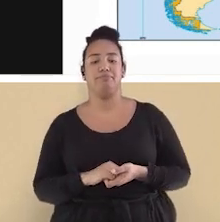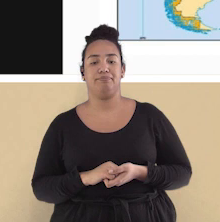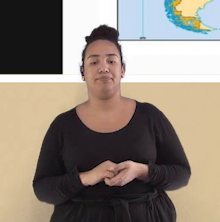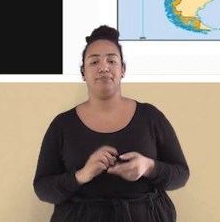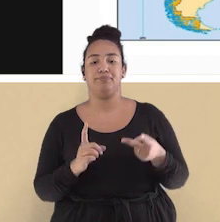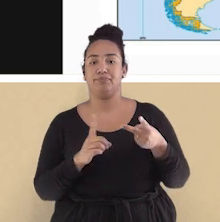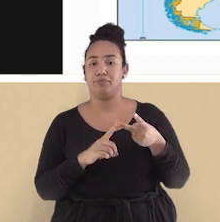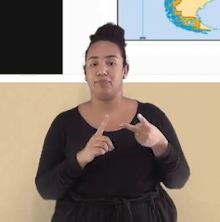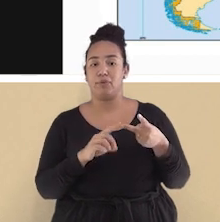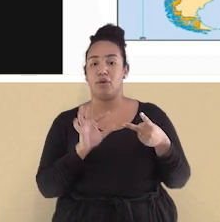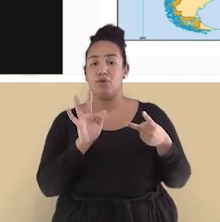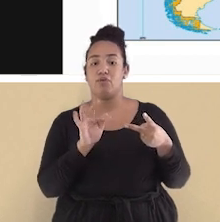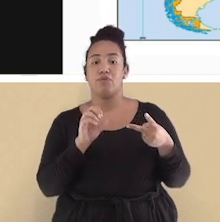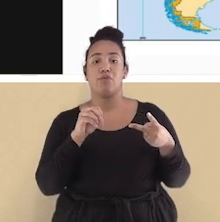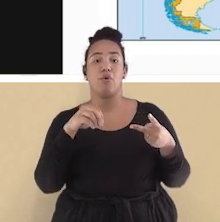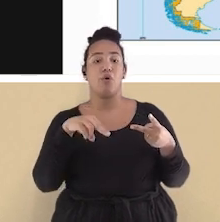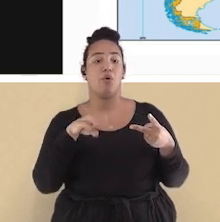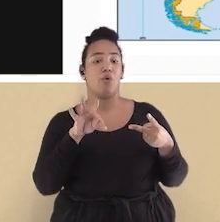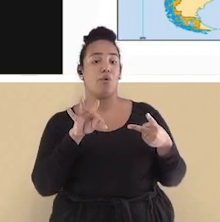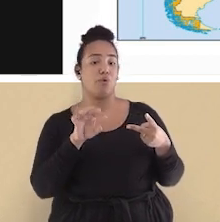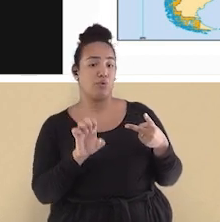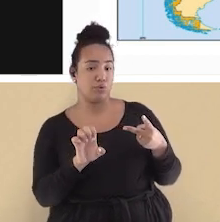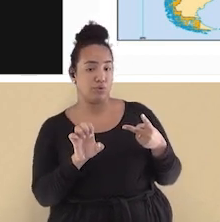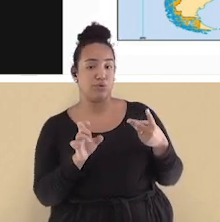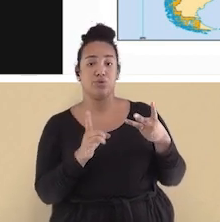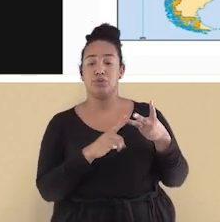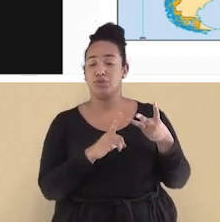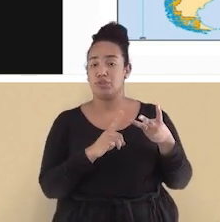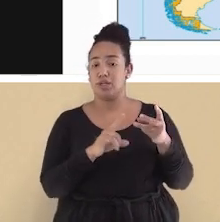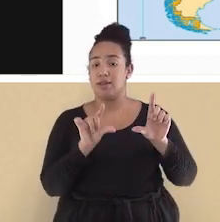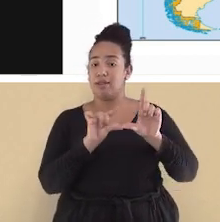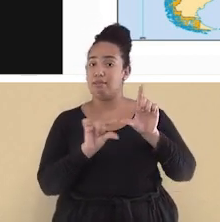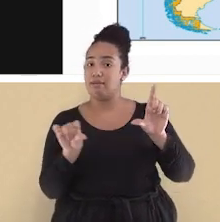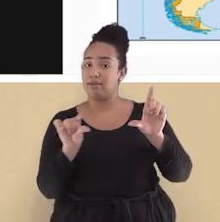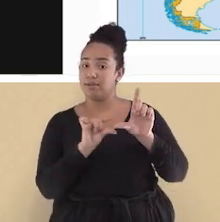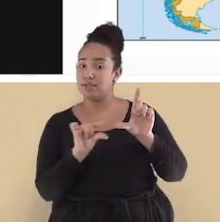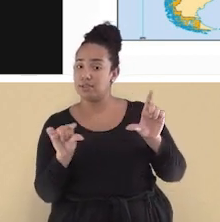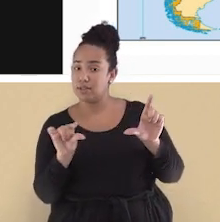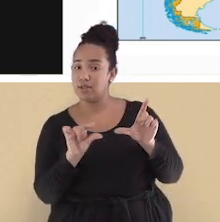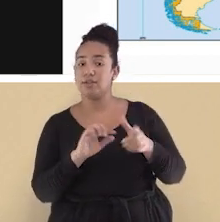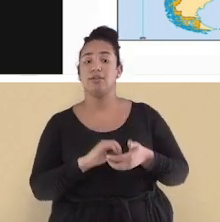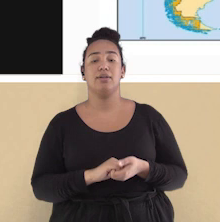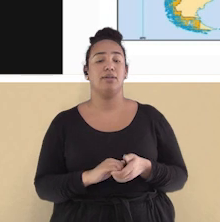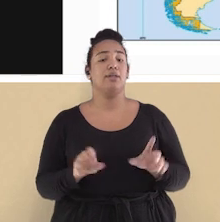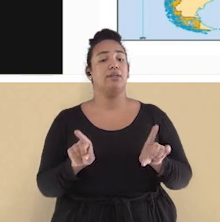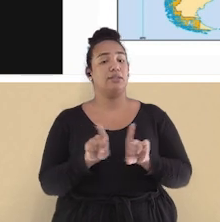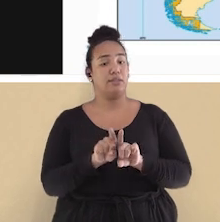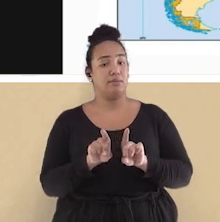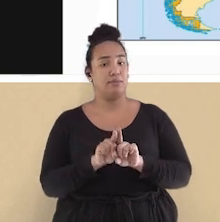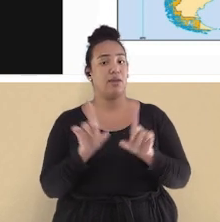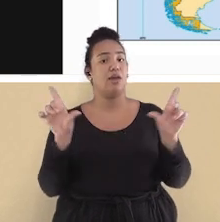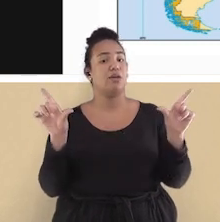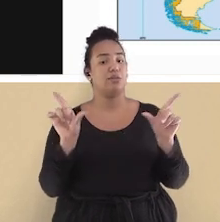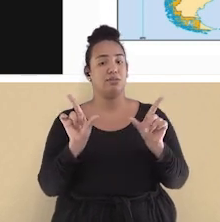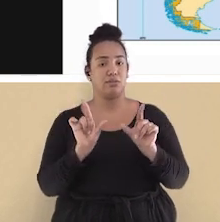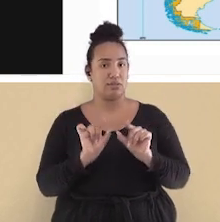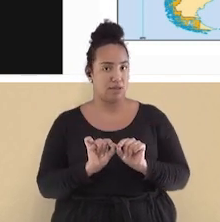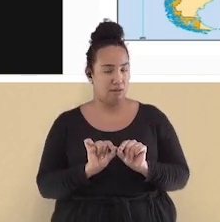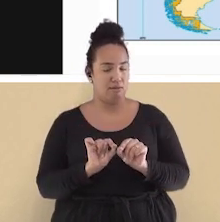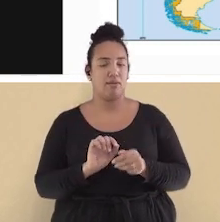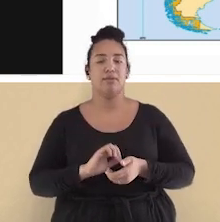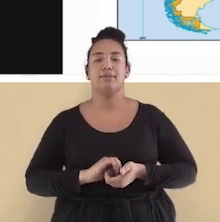o título, a fonte, temos legenda e